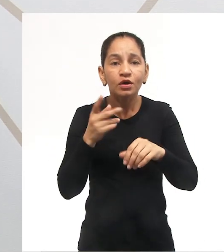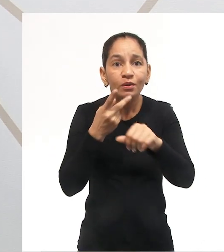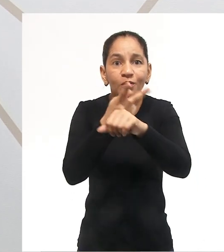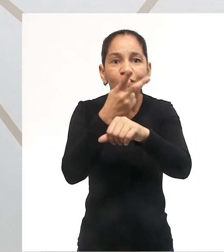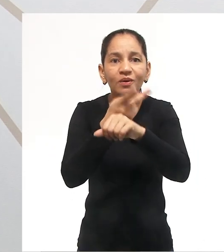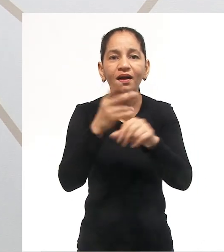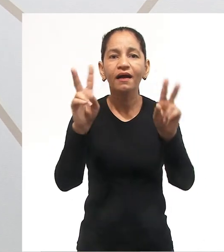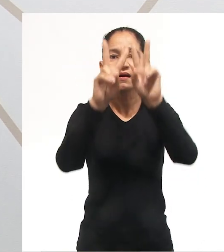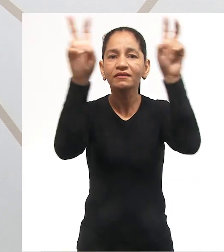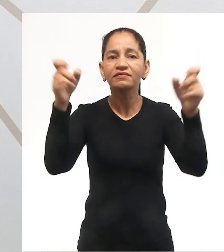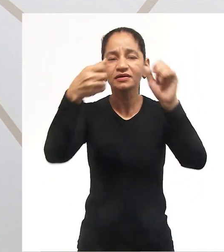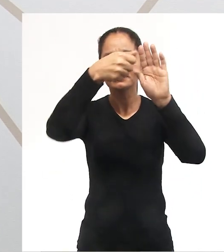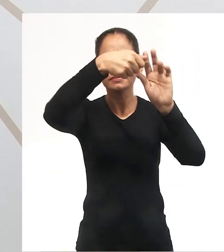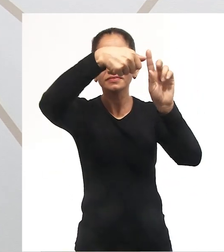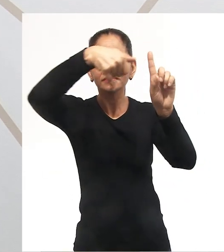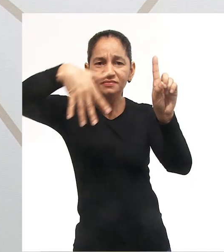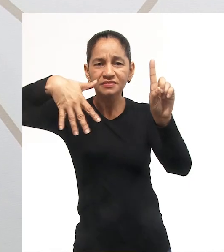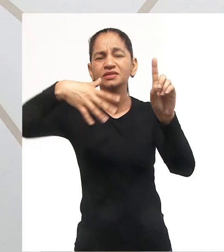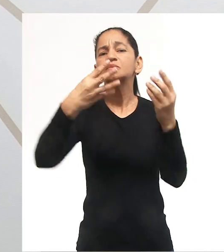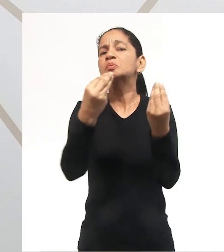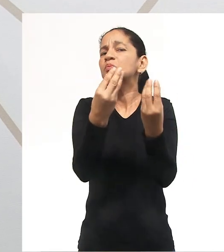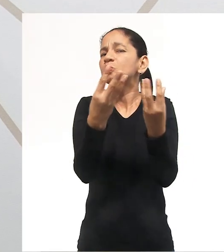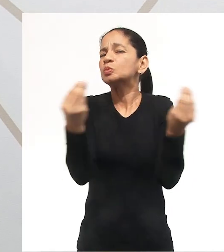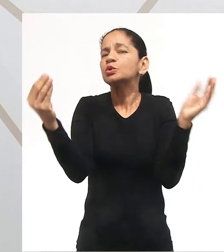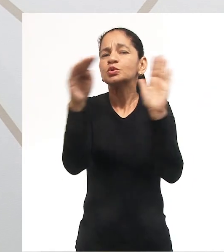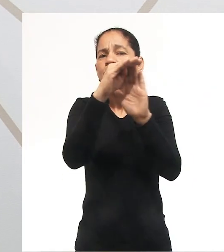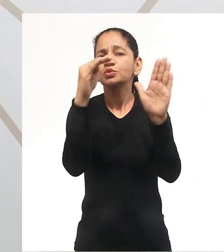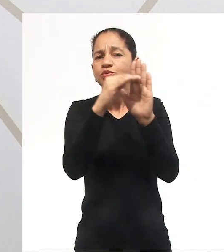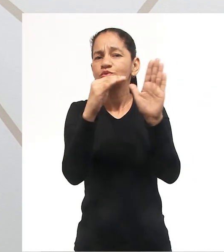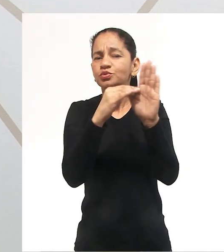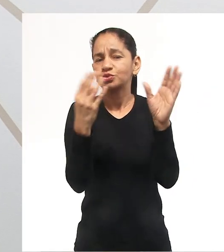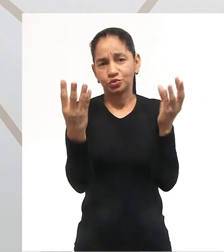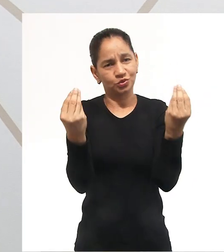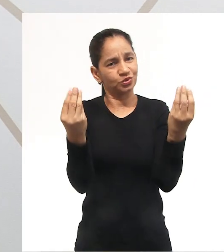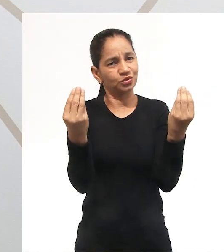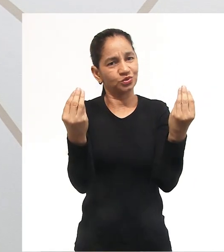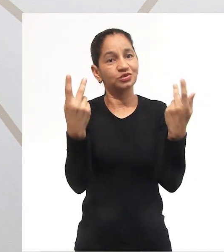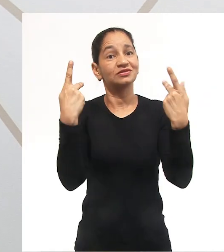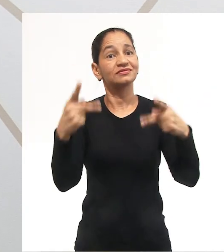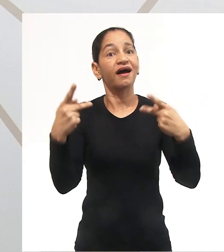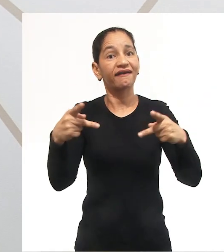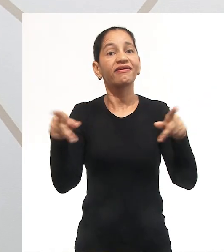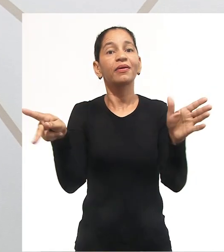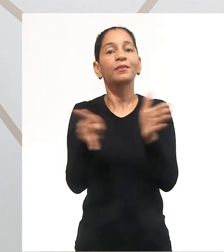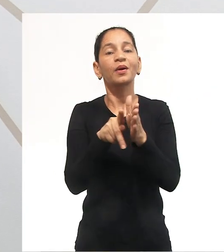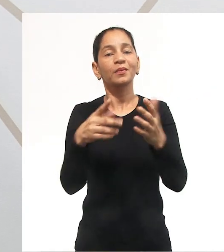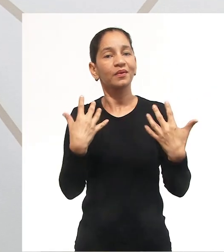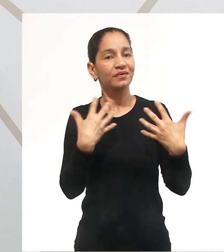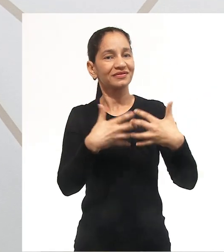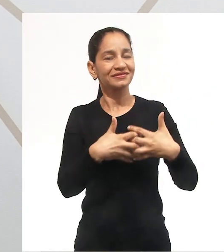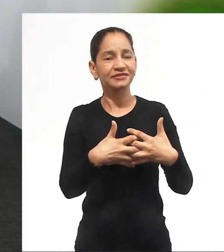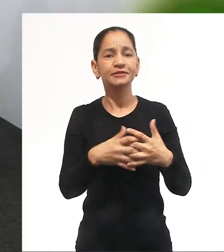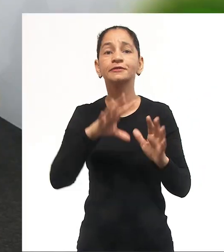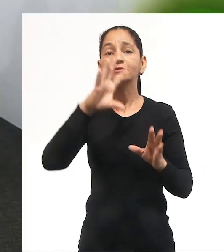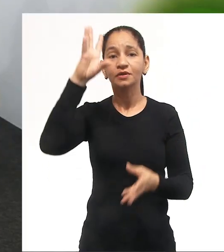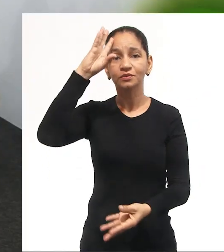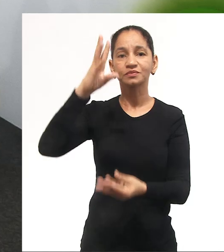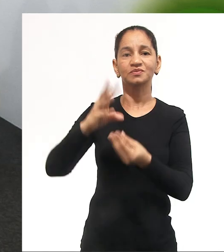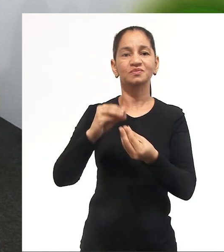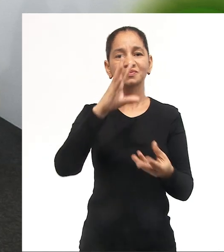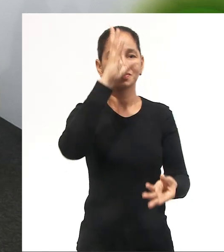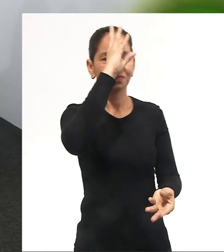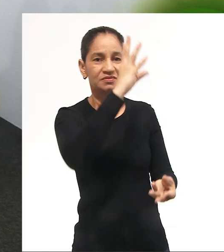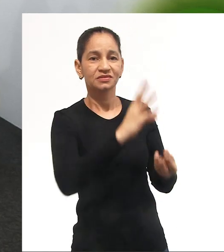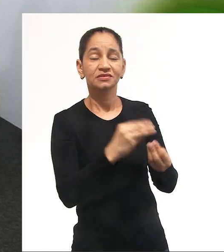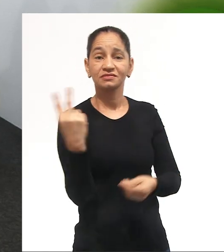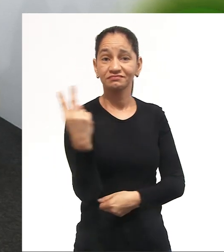vai ver todo o leque de oportunidades que tem no CONAP e que tem aqui no Instituto Federal. Bom, pessoas, considerações finais, já que nós